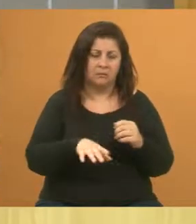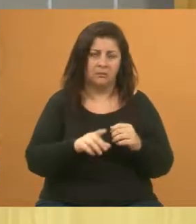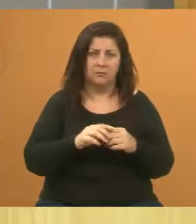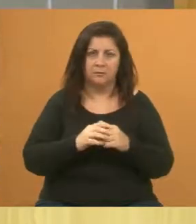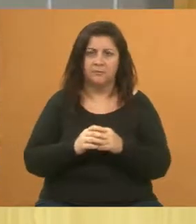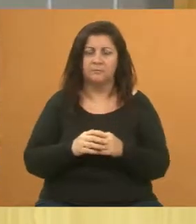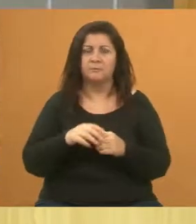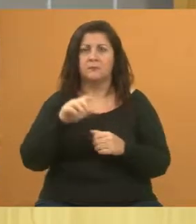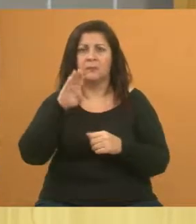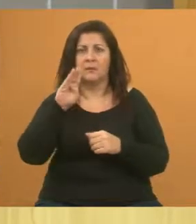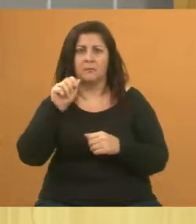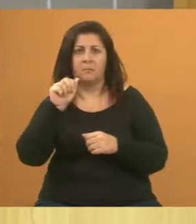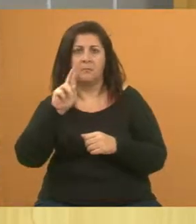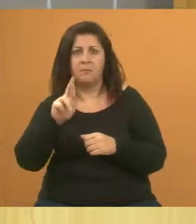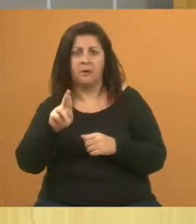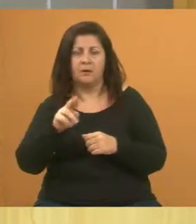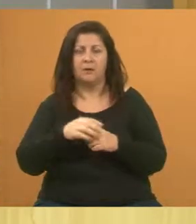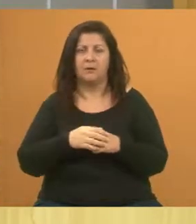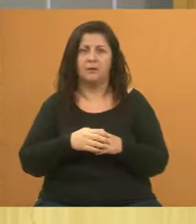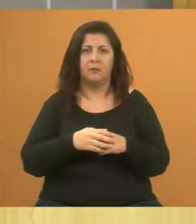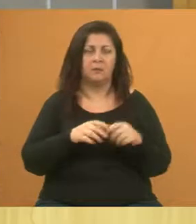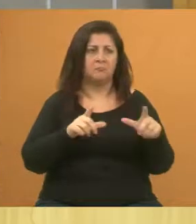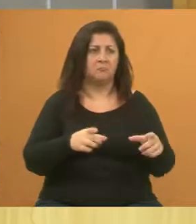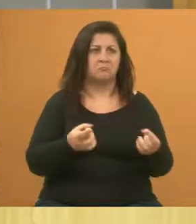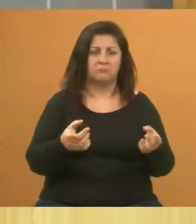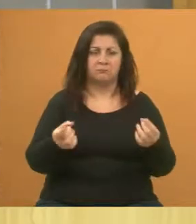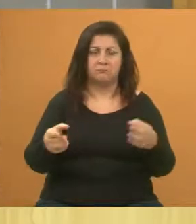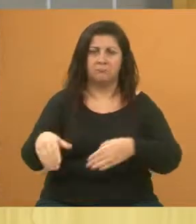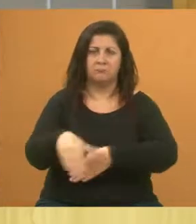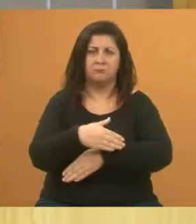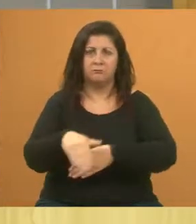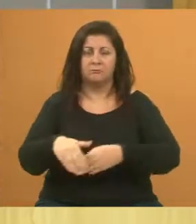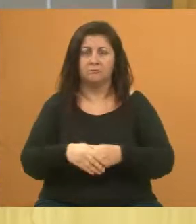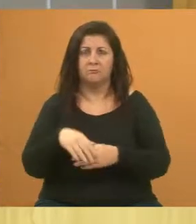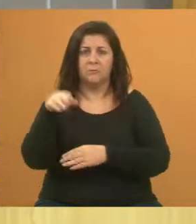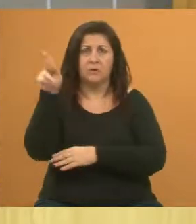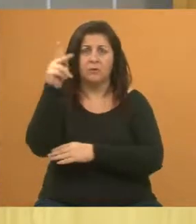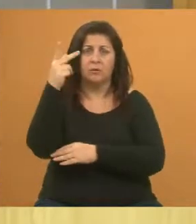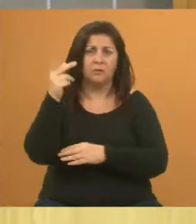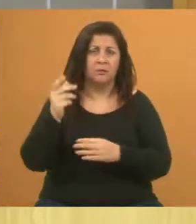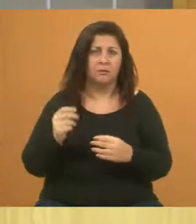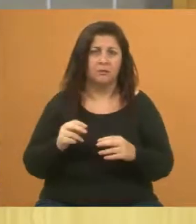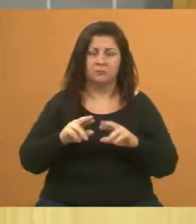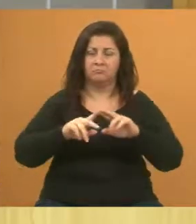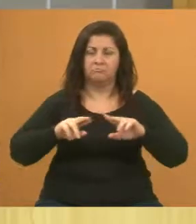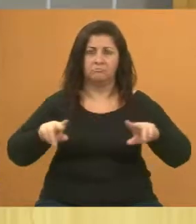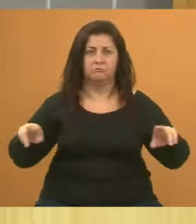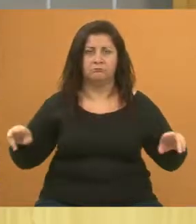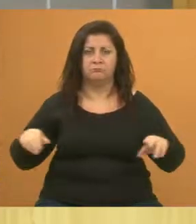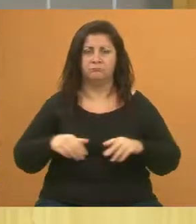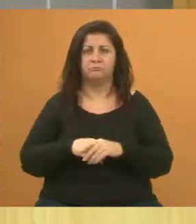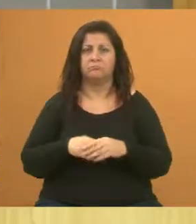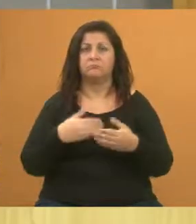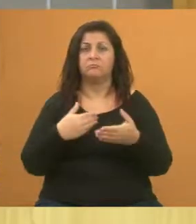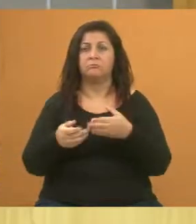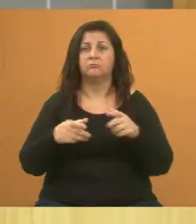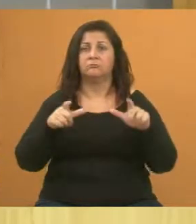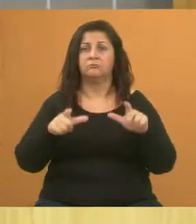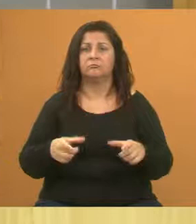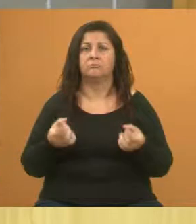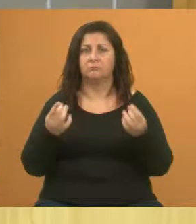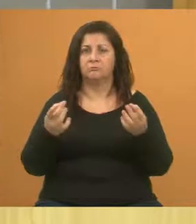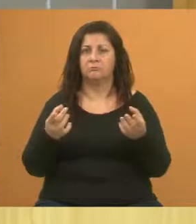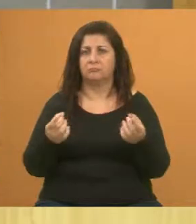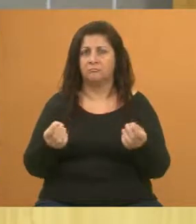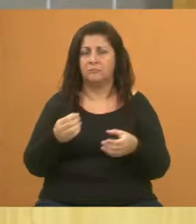restaurantes, bares, quiosques, ambulantes, hotéis e similares, ou quaisquer estabelecimentos que